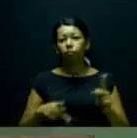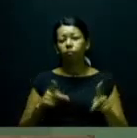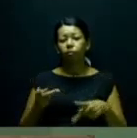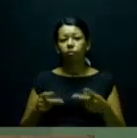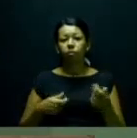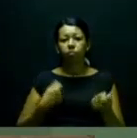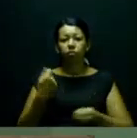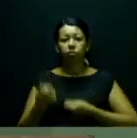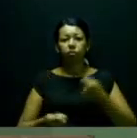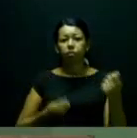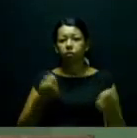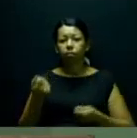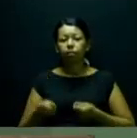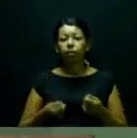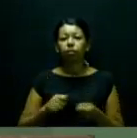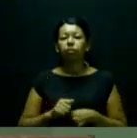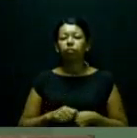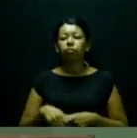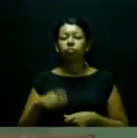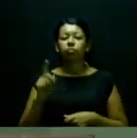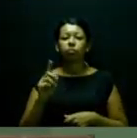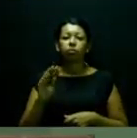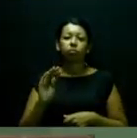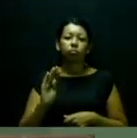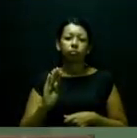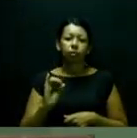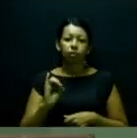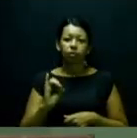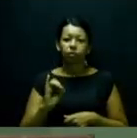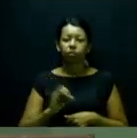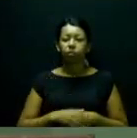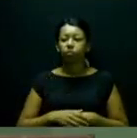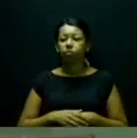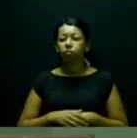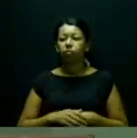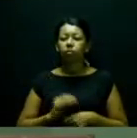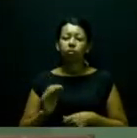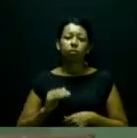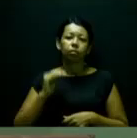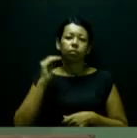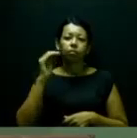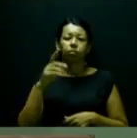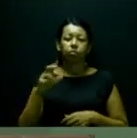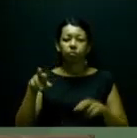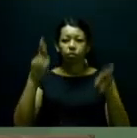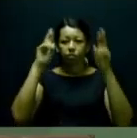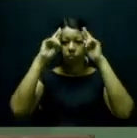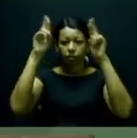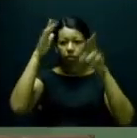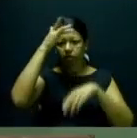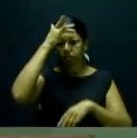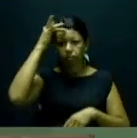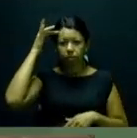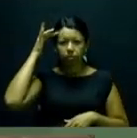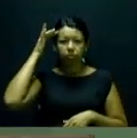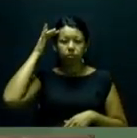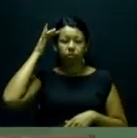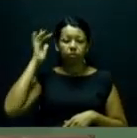um orçamento de 1 bilhão e 300 milhões e, acima de tudo, respeitar as